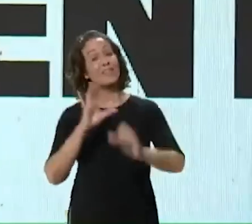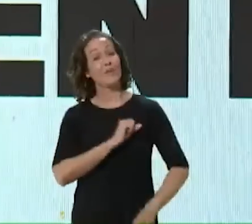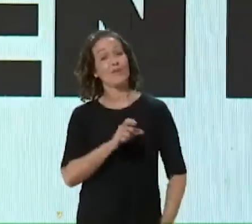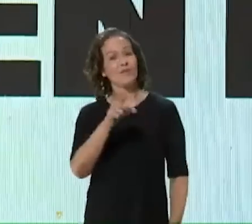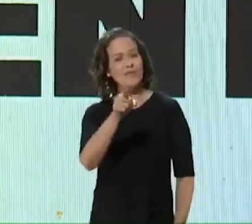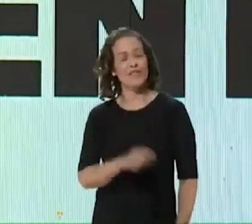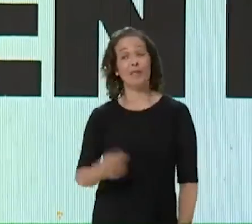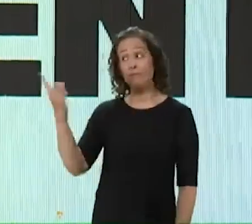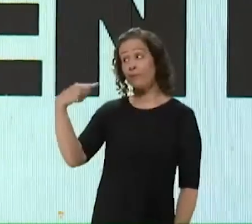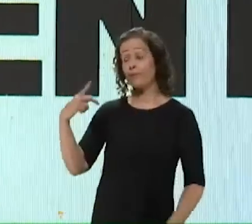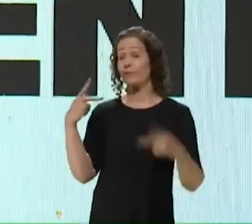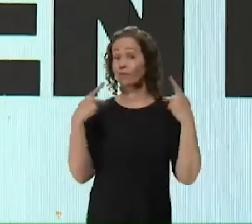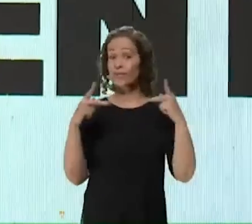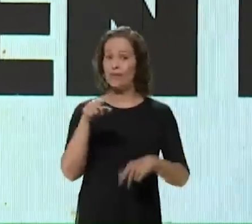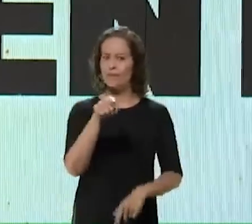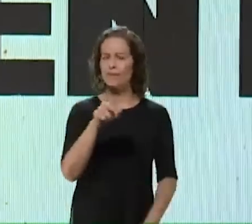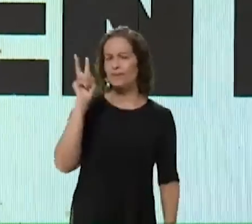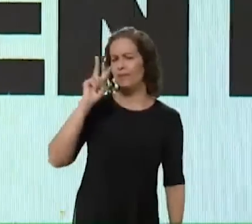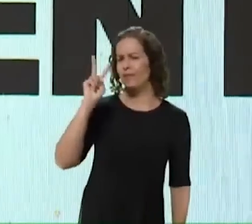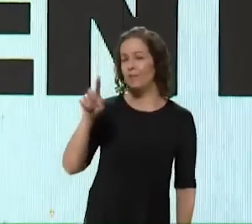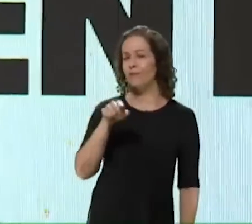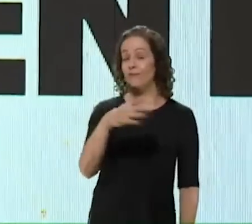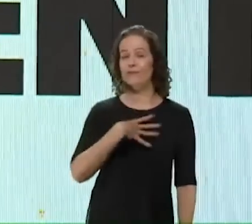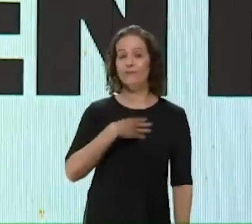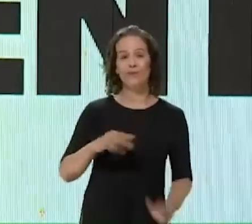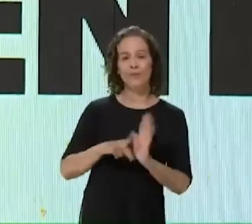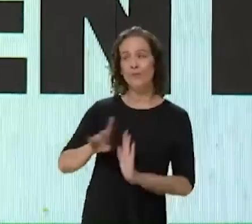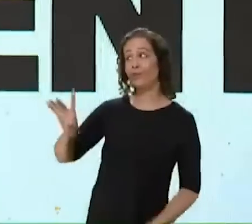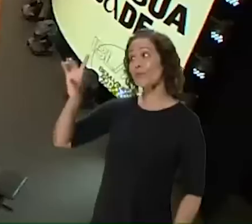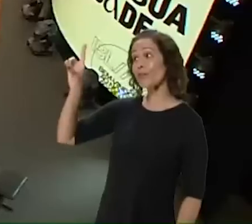pregar nessa manhã para te lembrar que você é filha amada, filho amado.